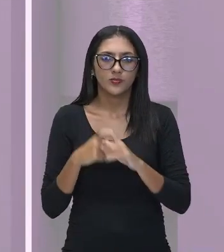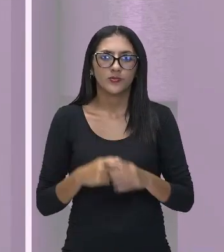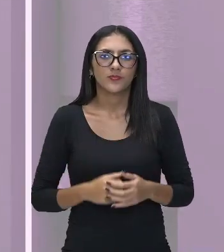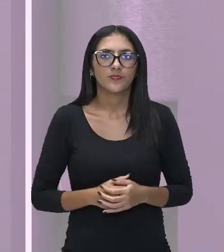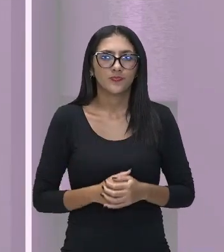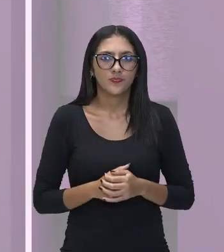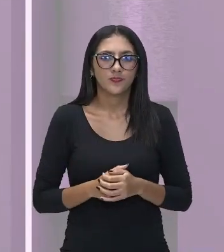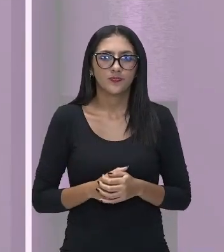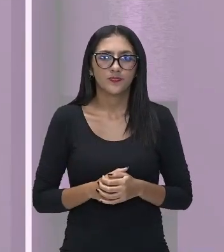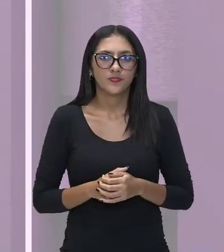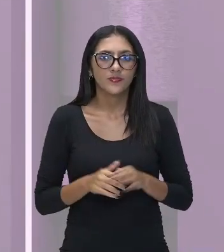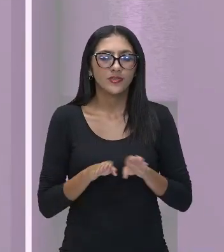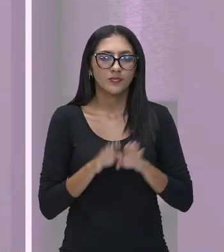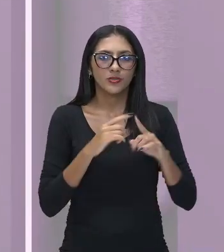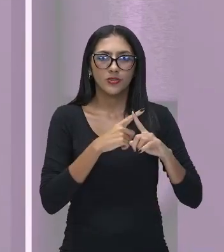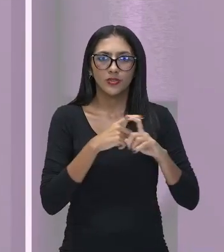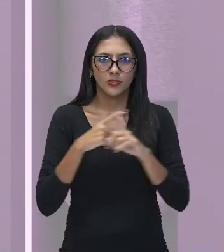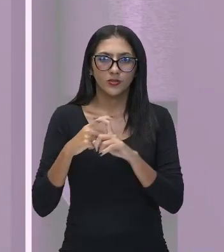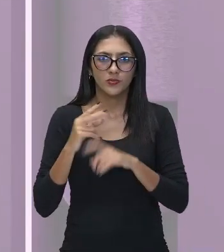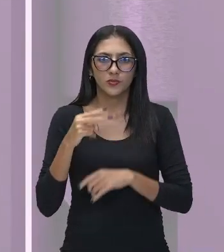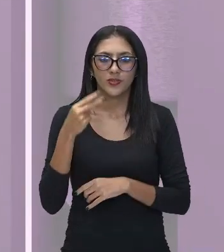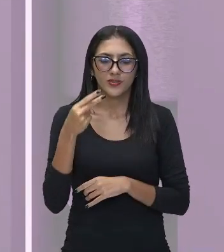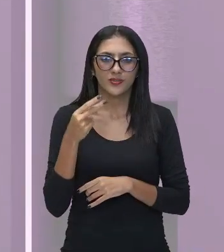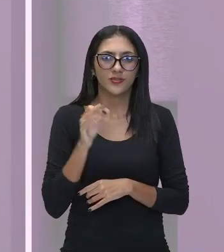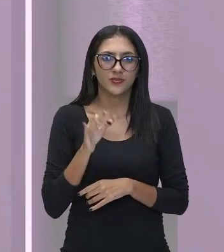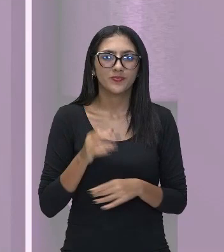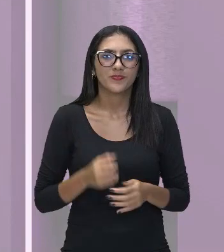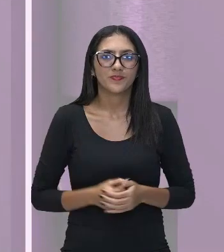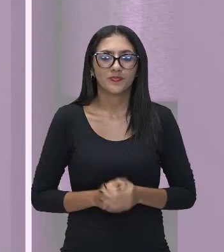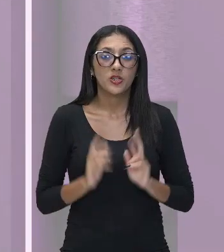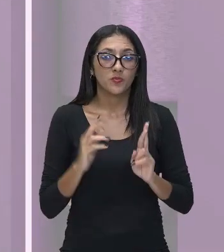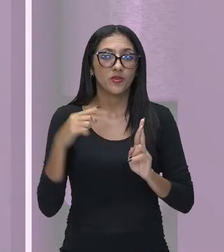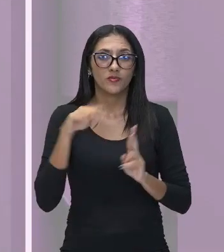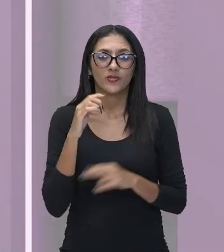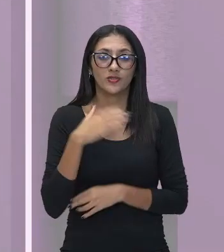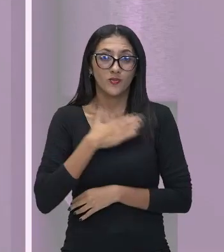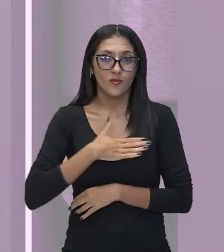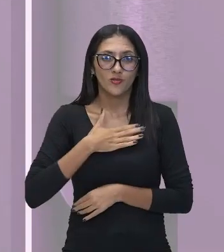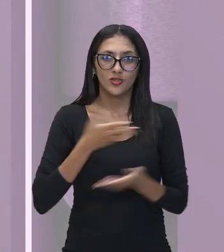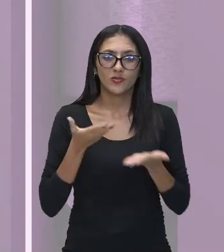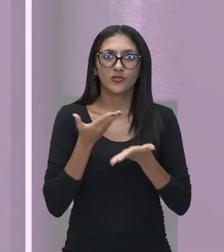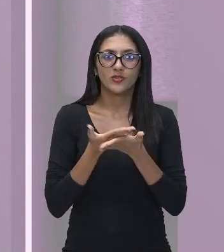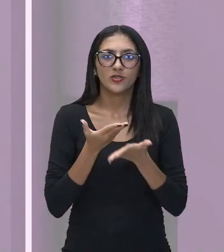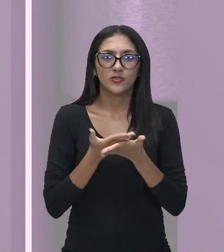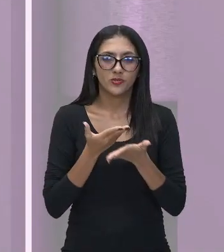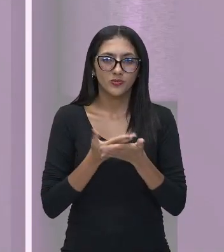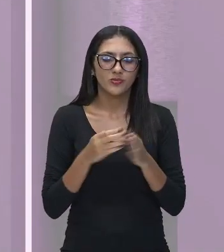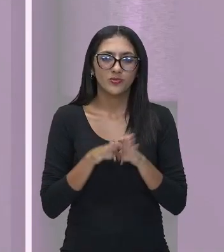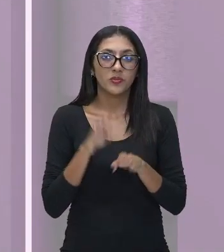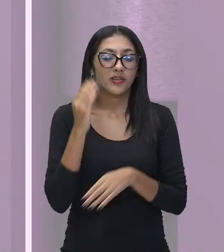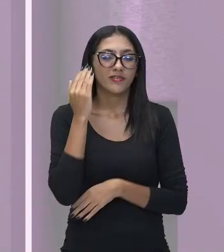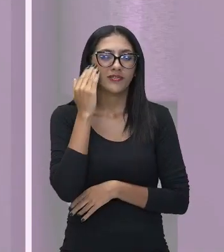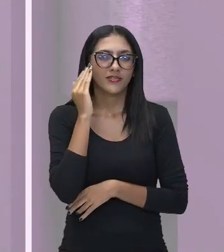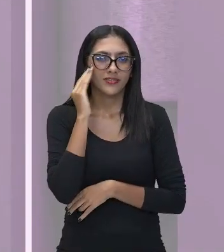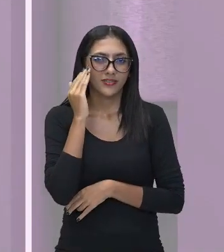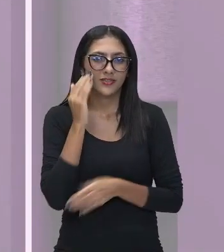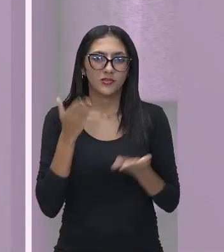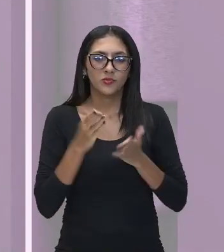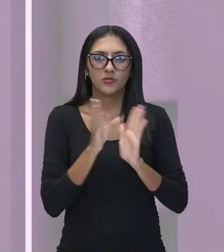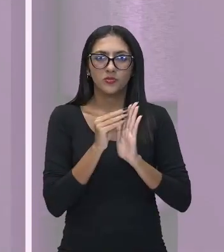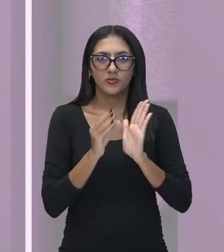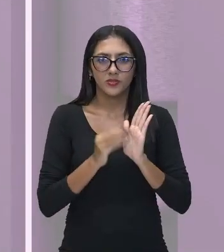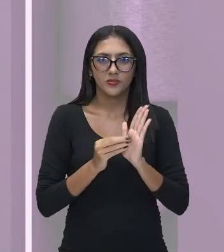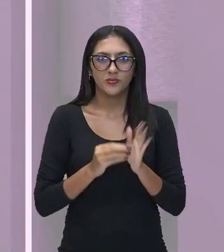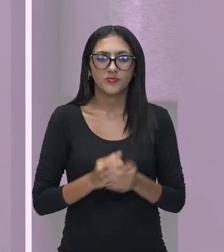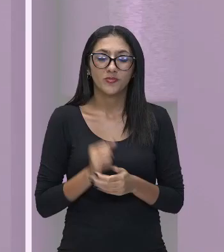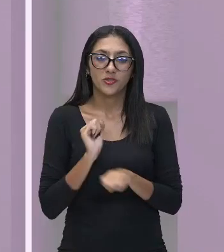em especial de um trinômio quadrado perfeito Beleza espero que vocês tenham gostado da aula vocês tenham compreendido esse conteúdo e eu vou